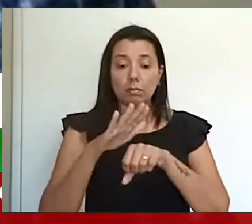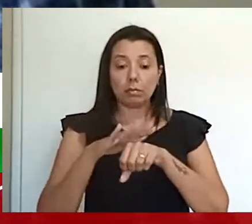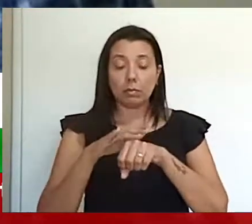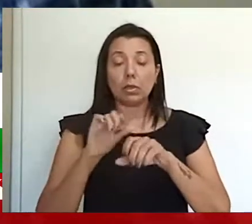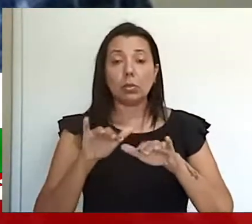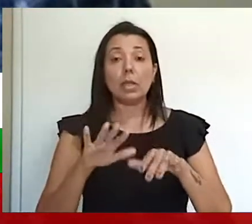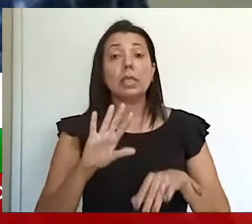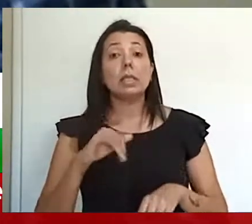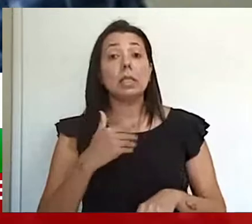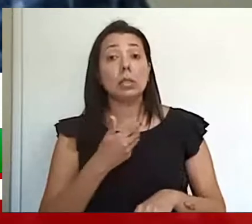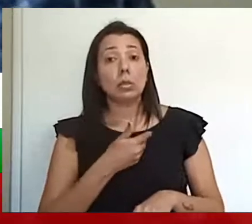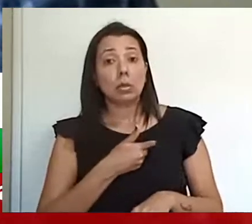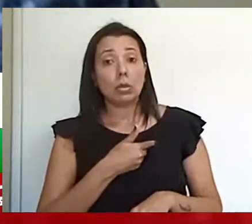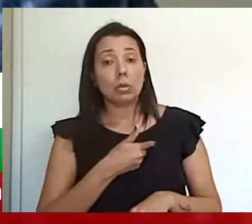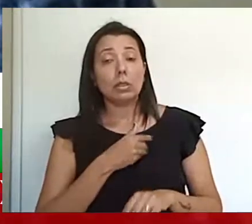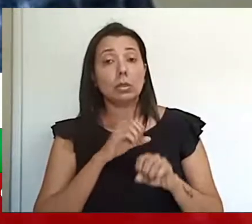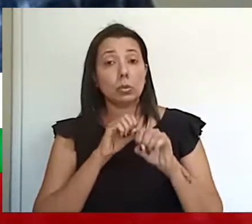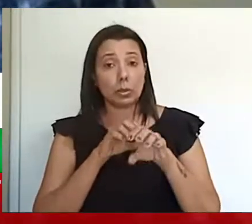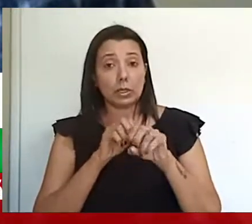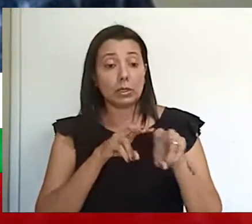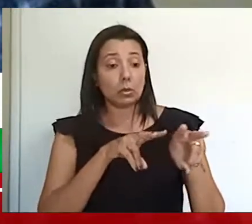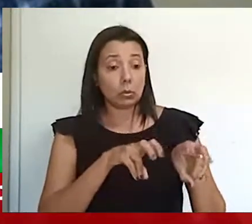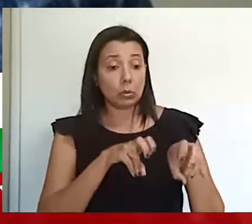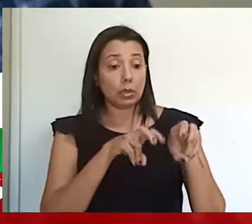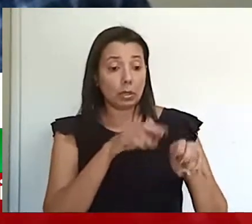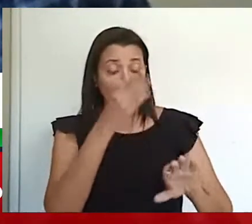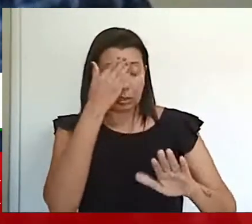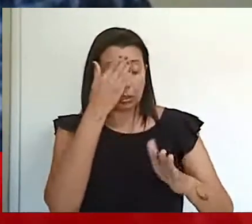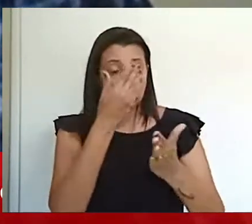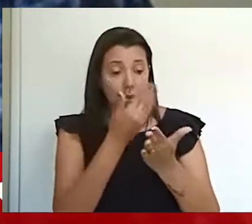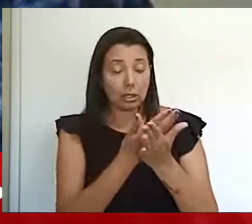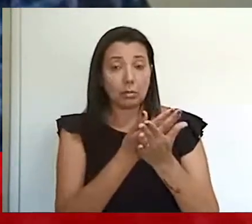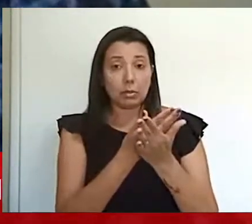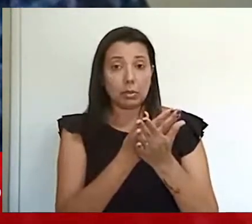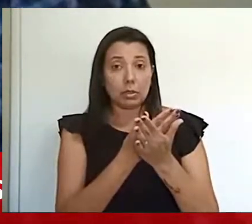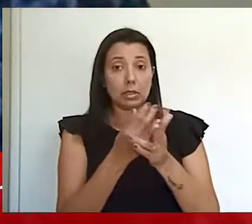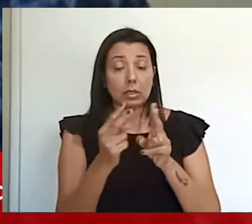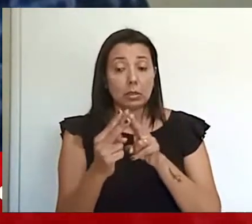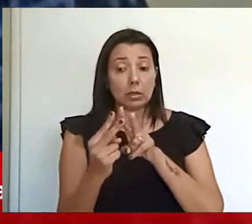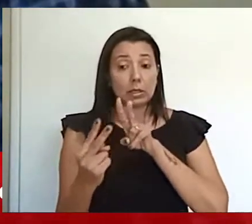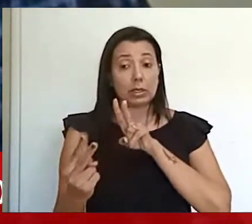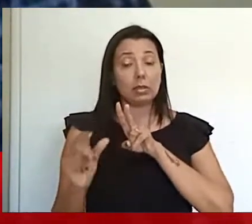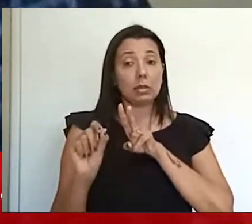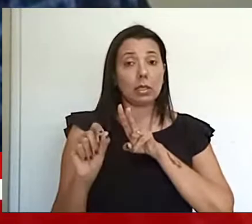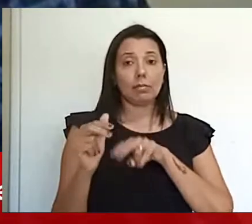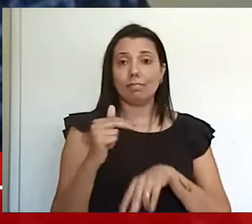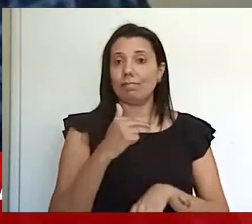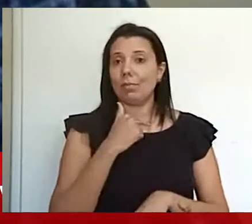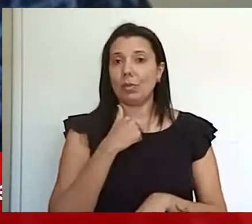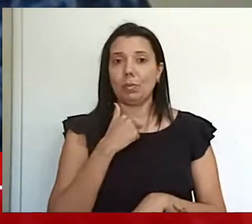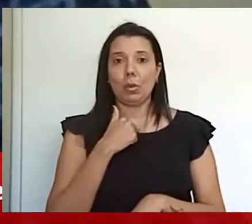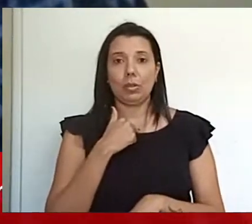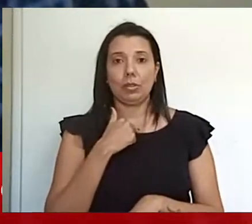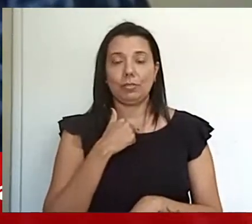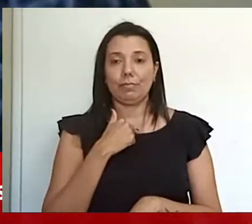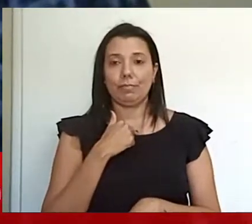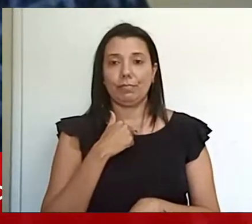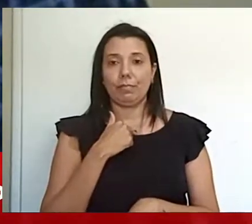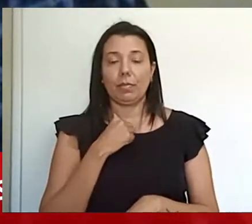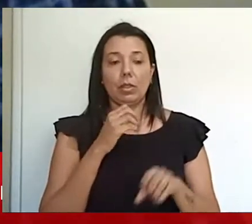para nós da educação do campo, nós acreditamos que a educação à distância não pode ser cogitado na educação do